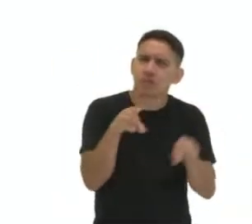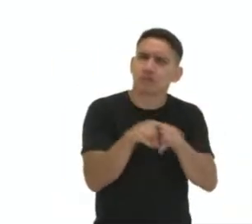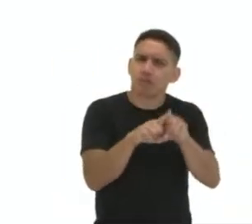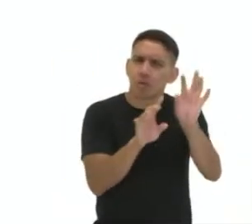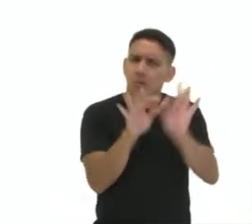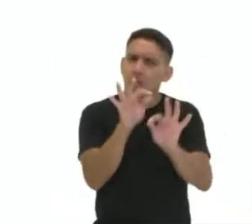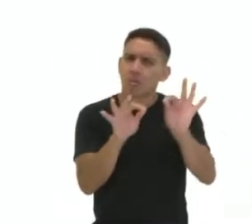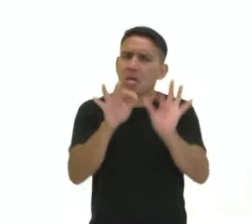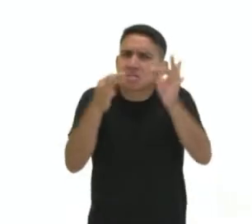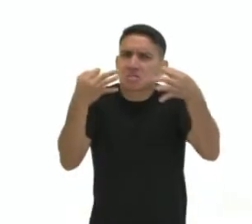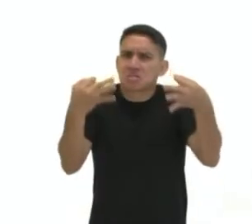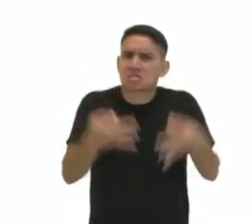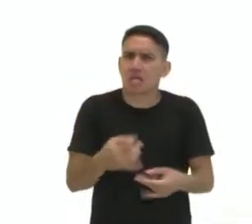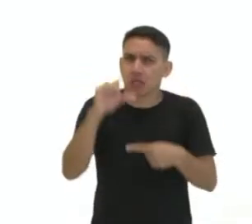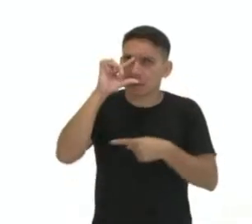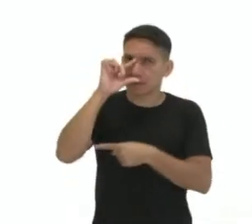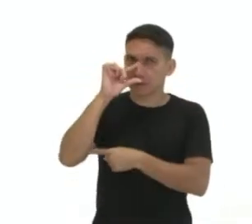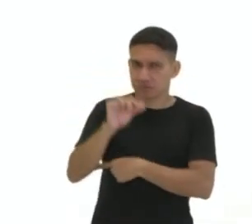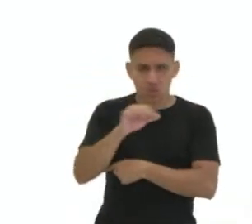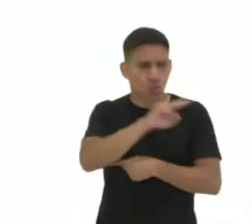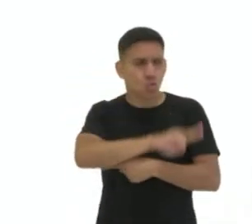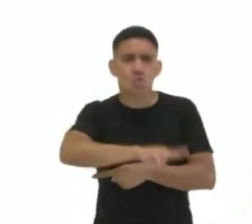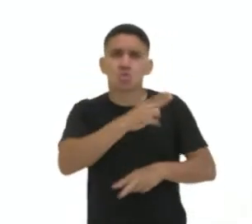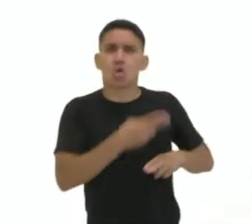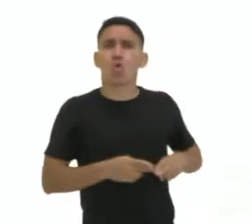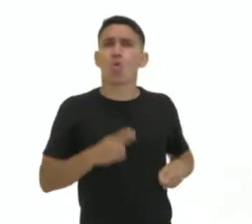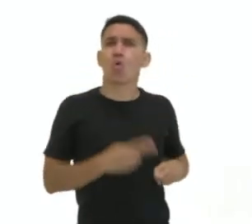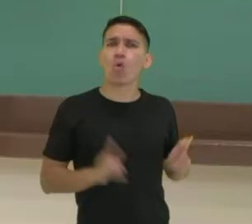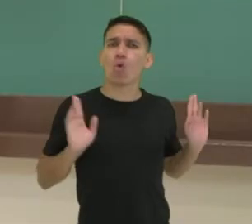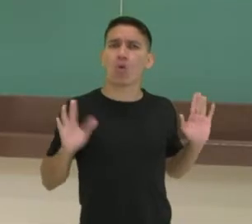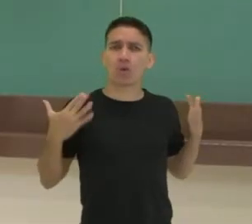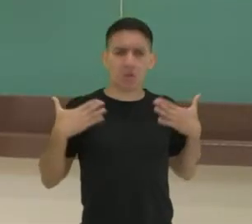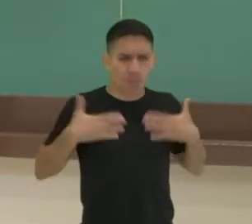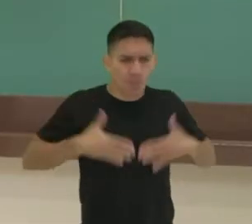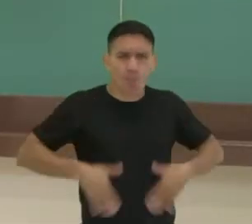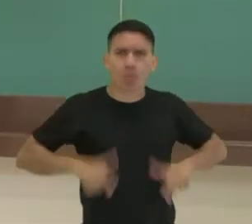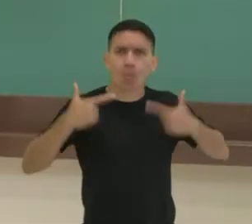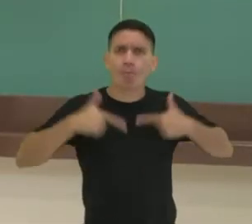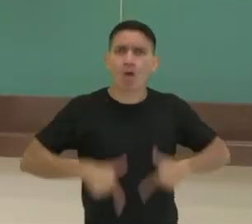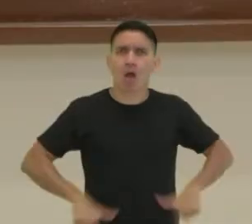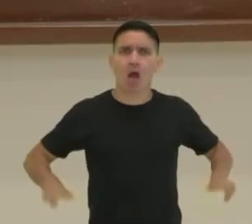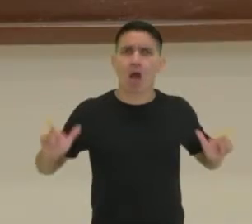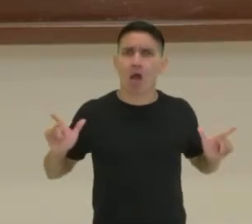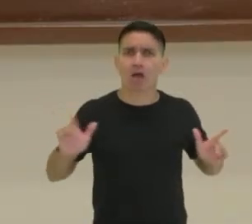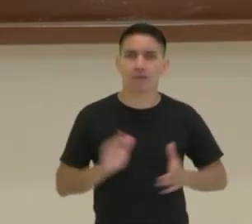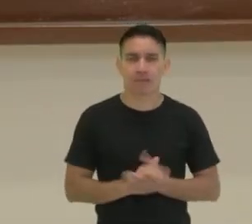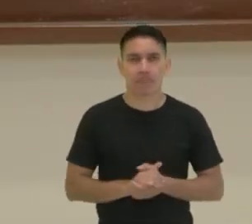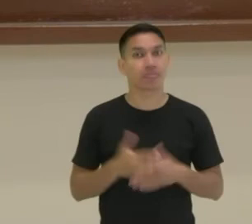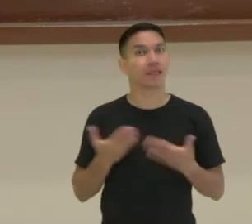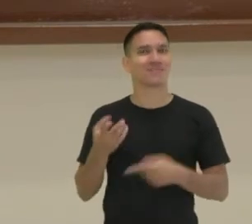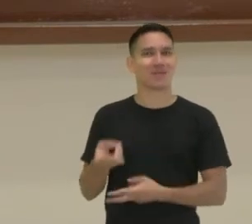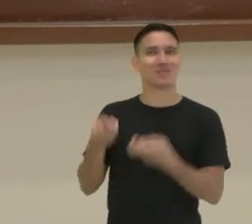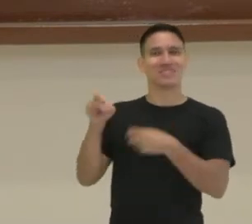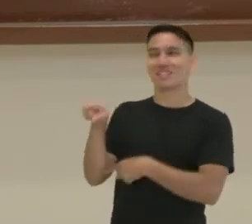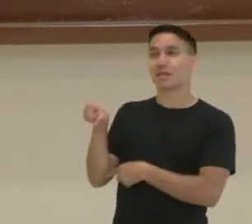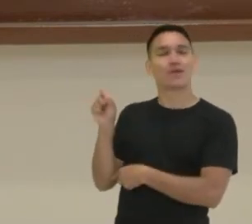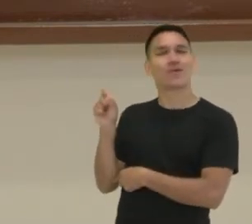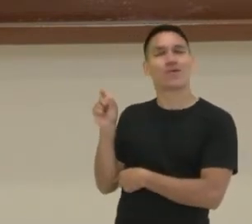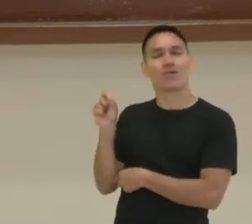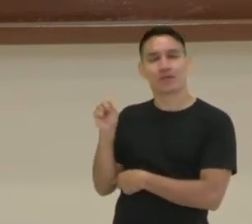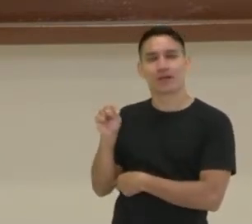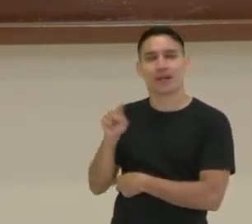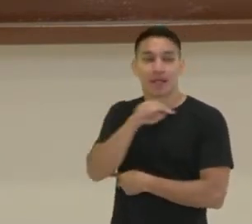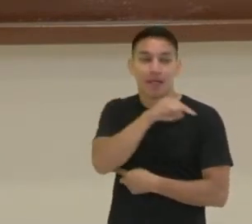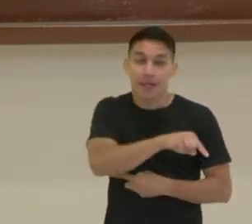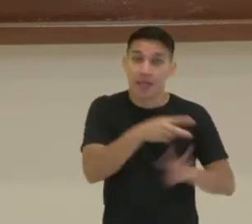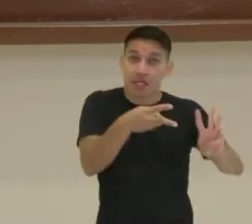bem feitos. Andam nus, sem nenhuma cobertura. Ou seja, aí a gente observa que o